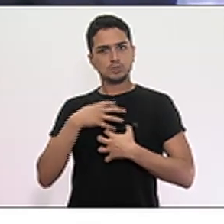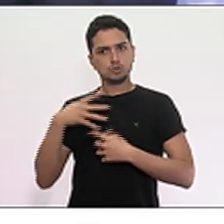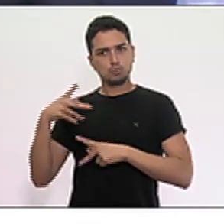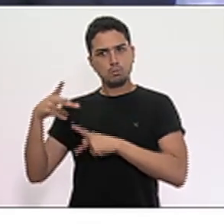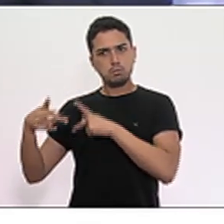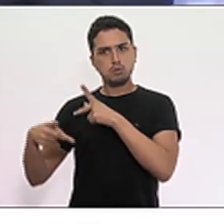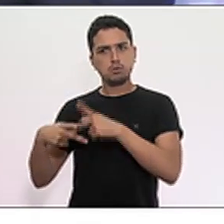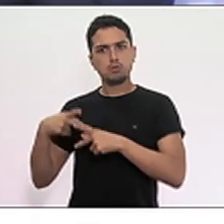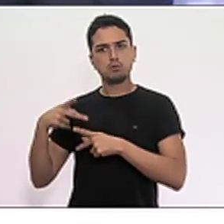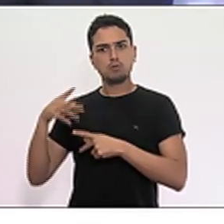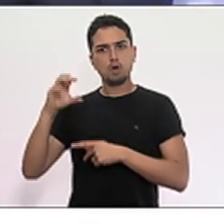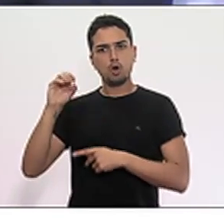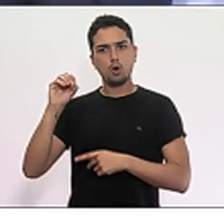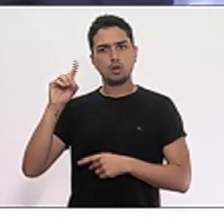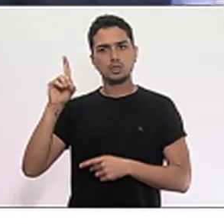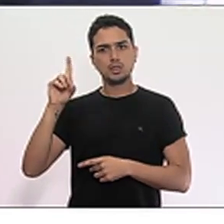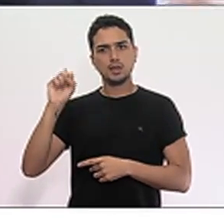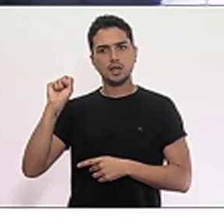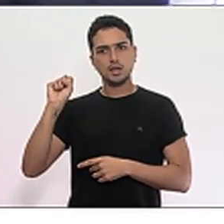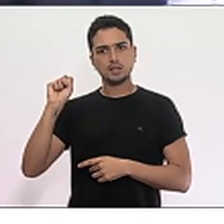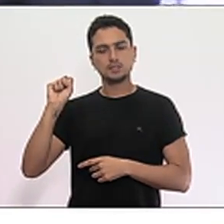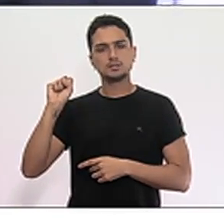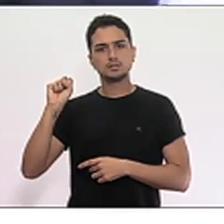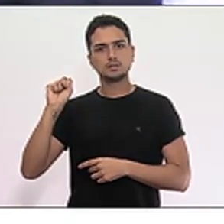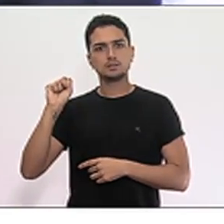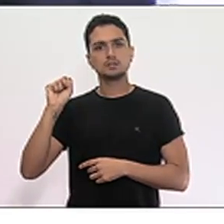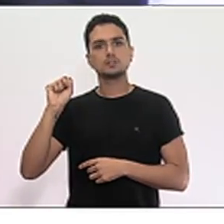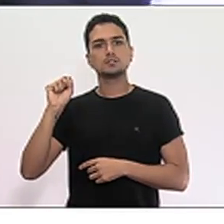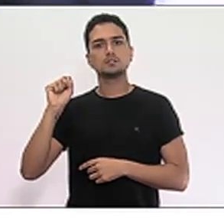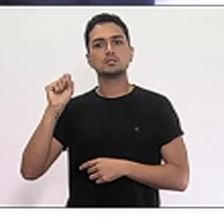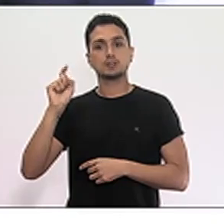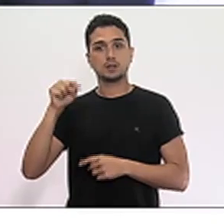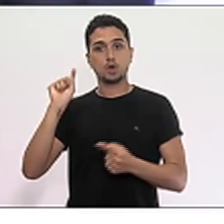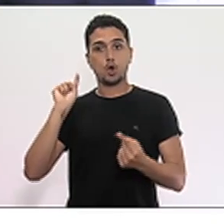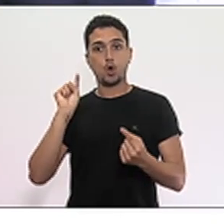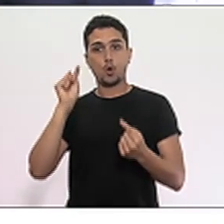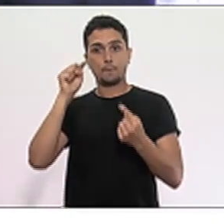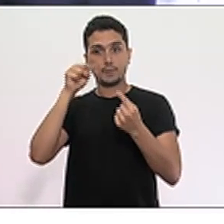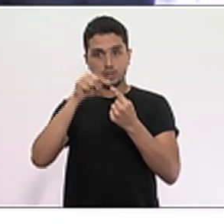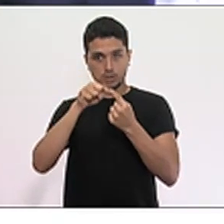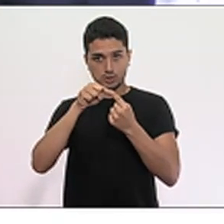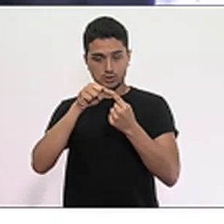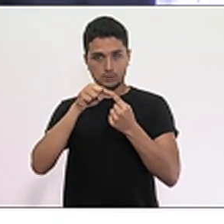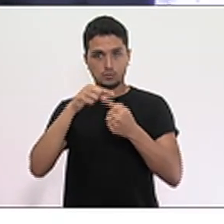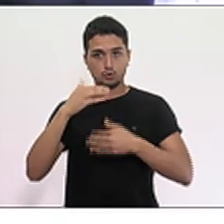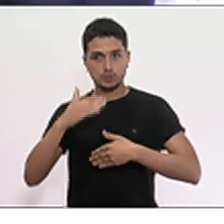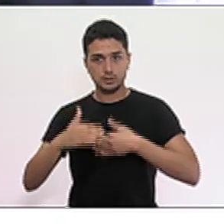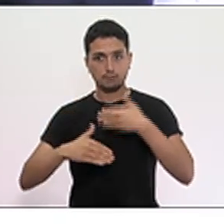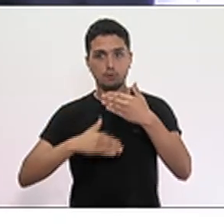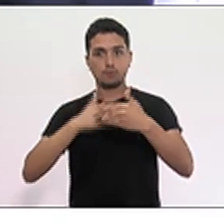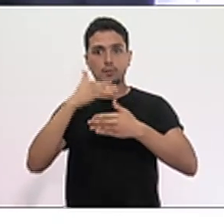das ODS, né, dos ODS, Objetivos de Desenvolvimento do Milênio.